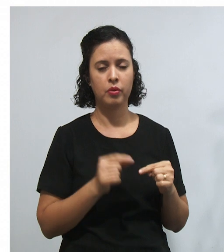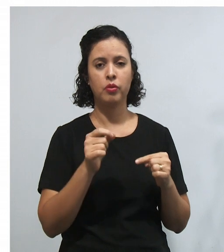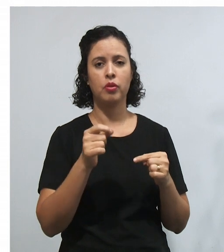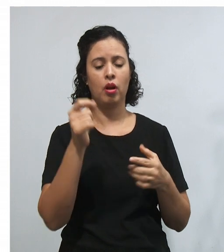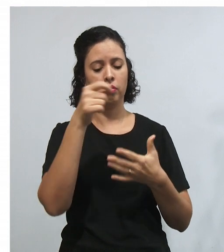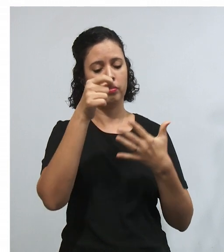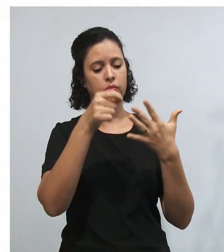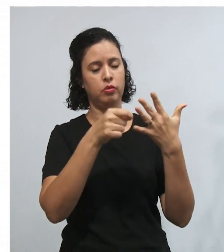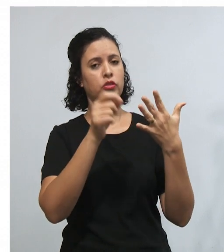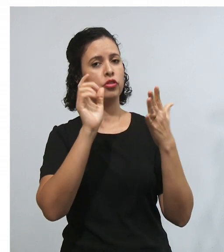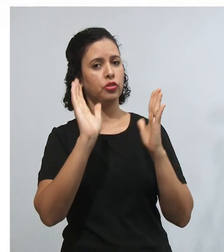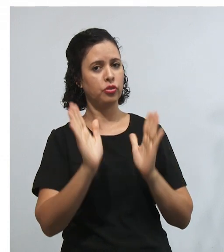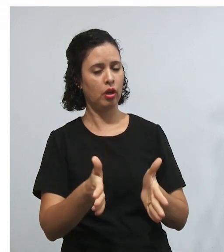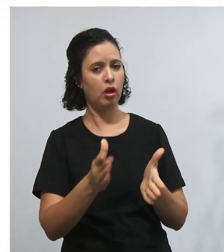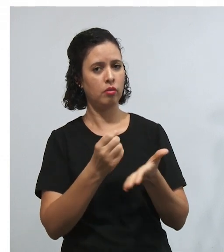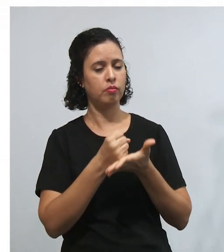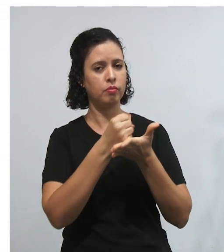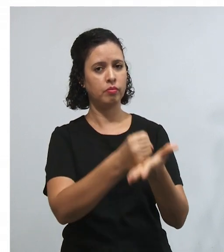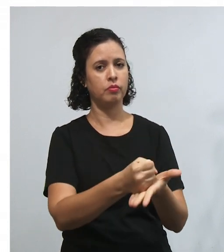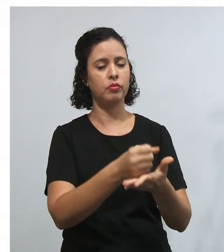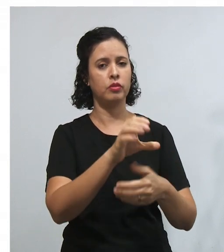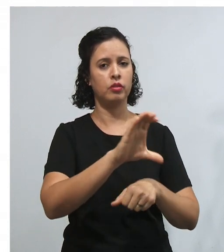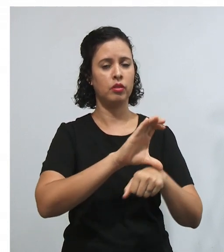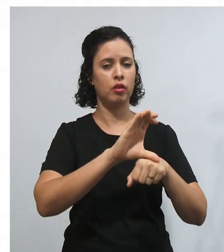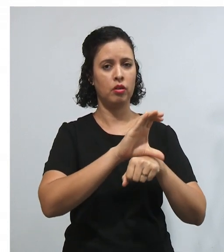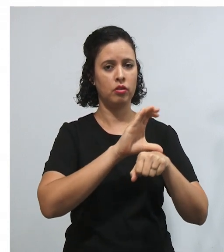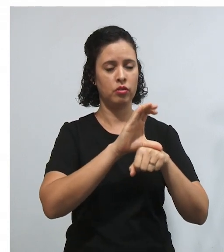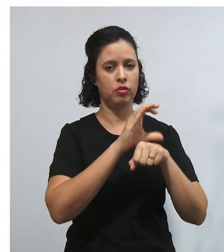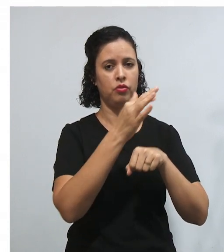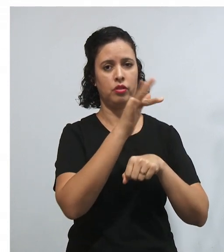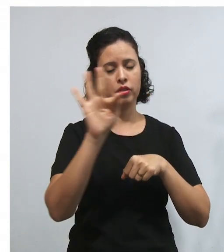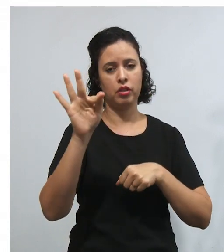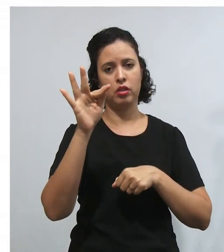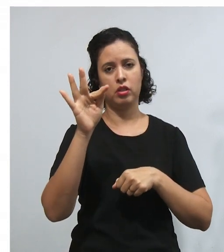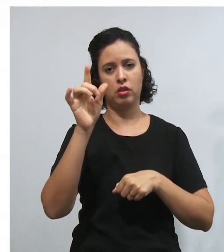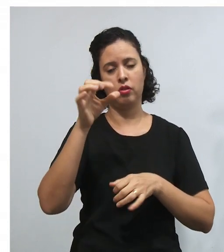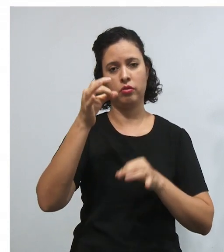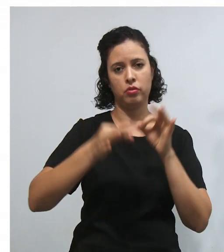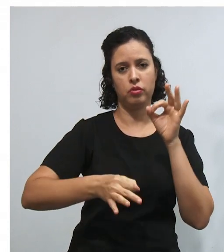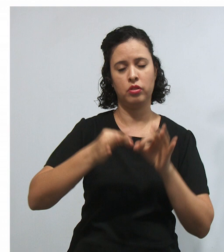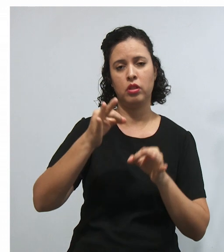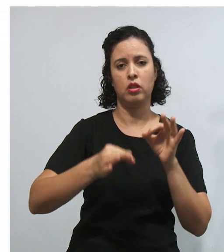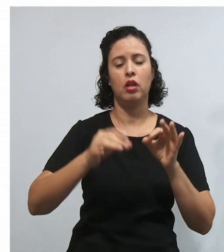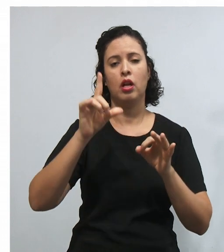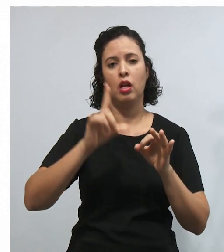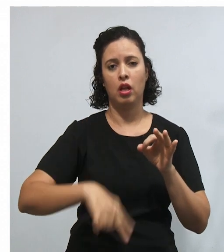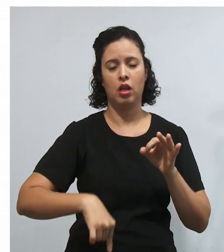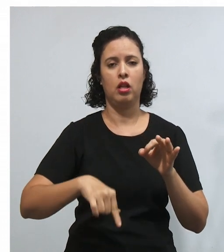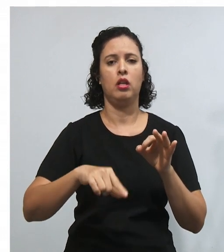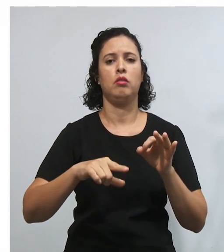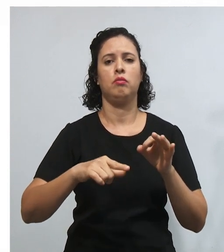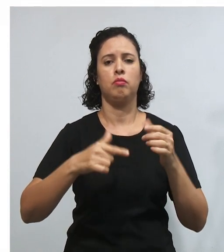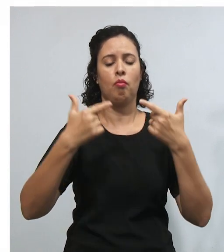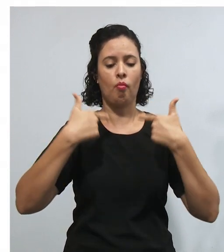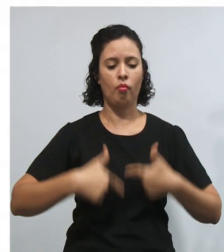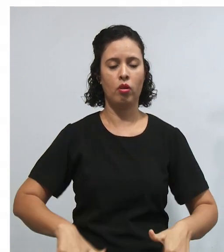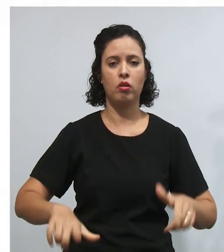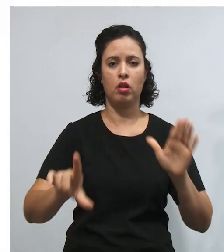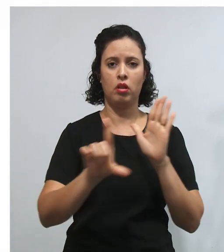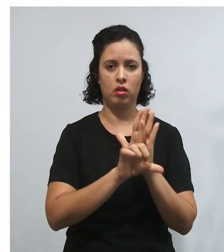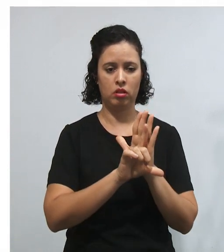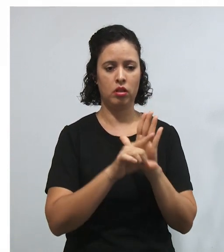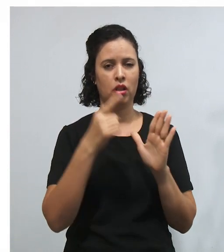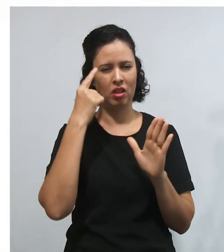são impostos pelo ordenamento jurídico, como os da legalidade, a gente já viu isso aqui lá no